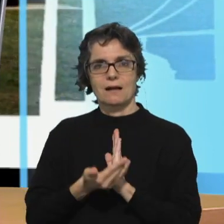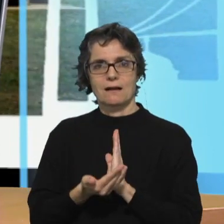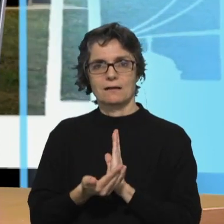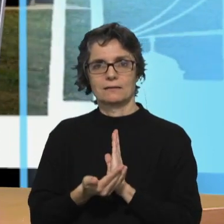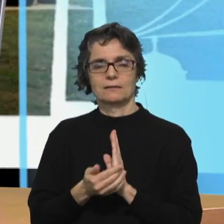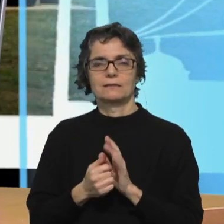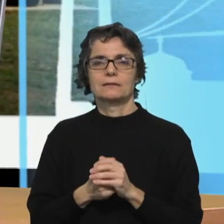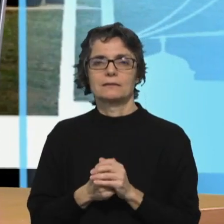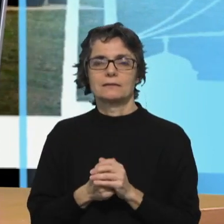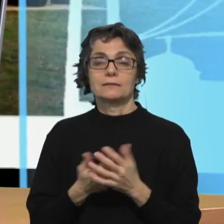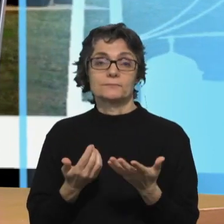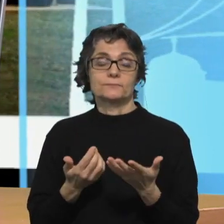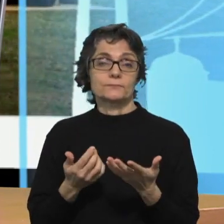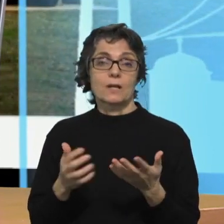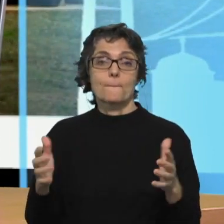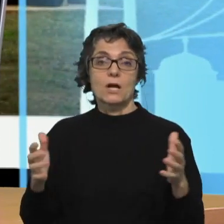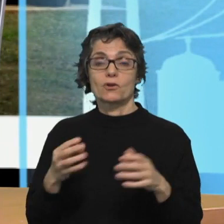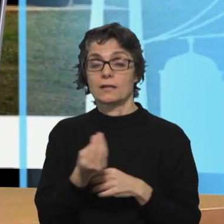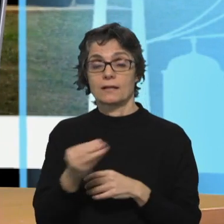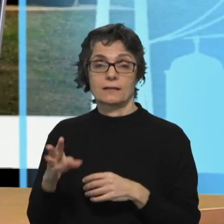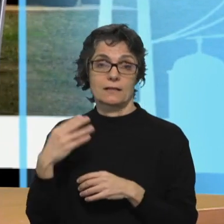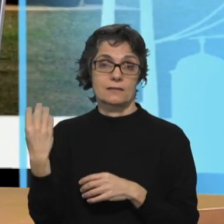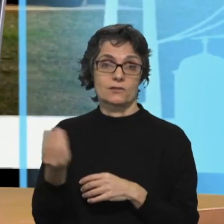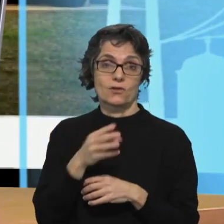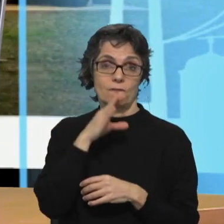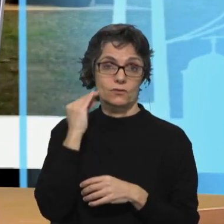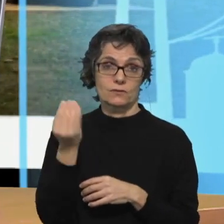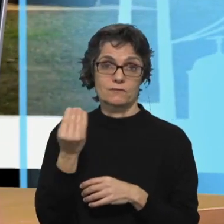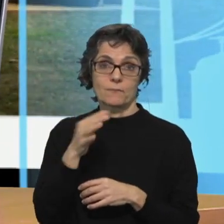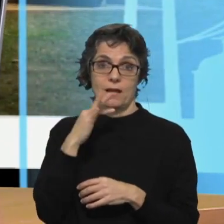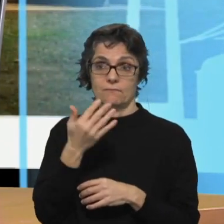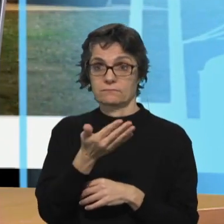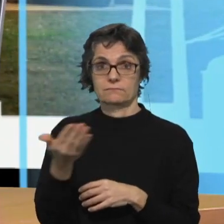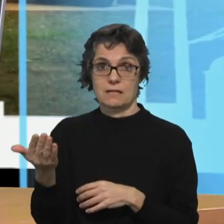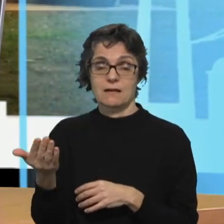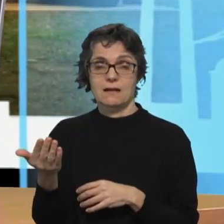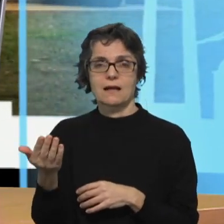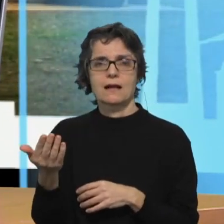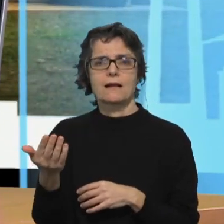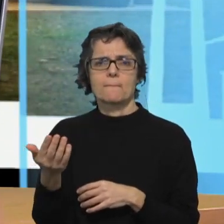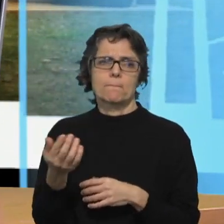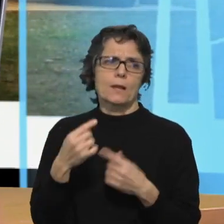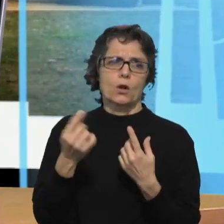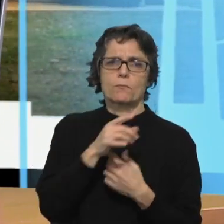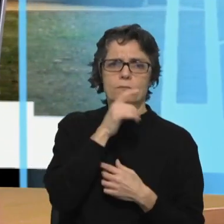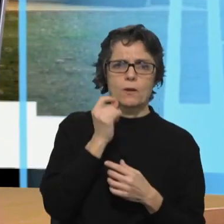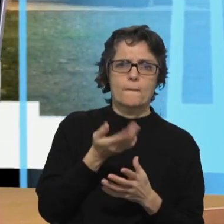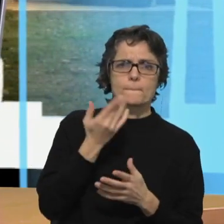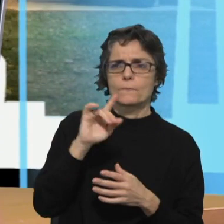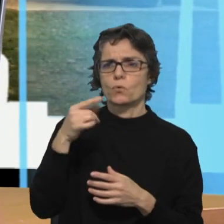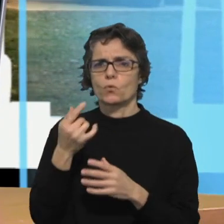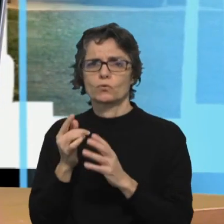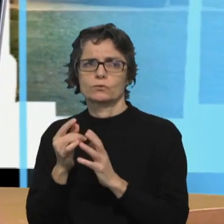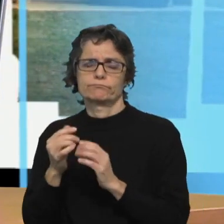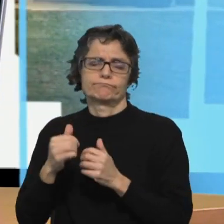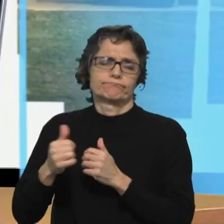parte das nossas crianças e adolescentes vivem em famílias mais comprometidas com a fé, mais afastadas, há um pouco de